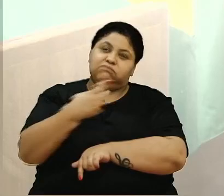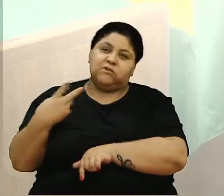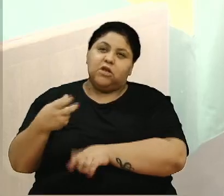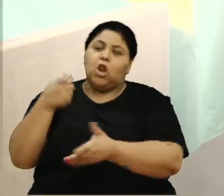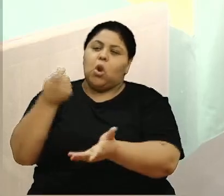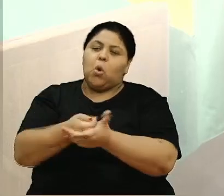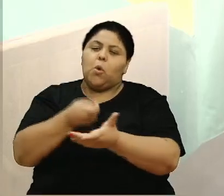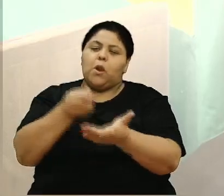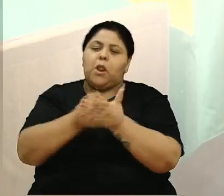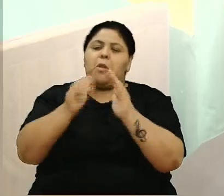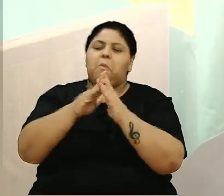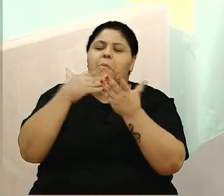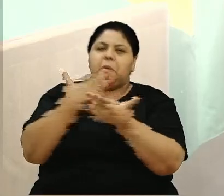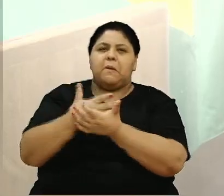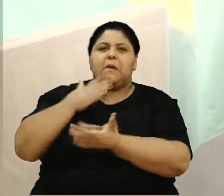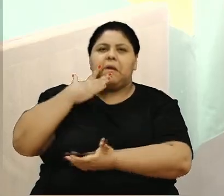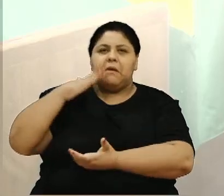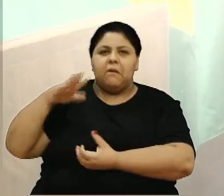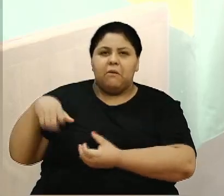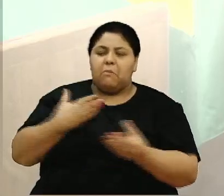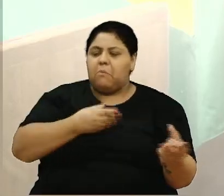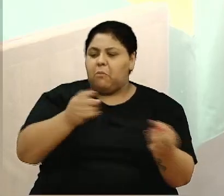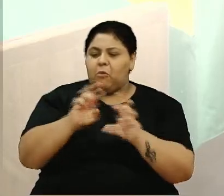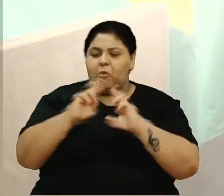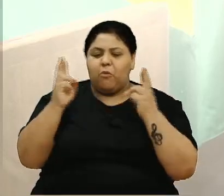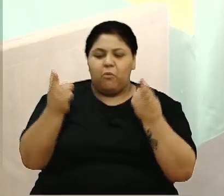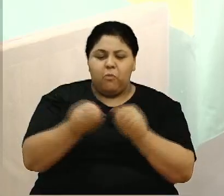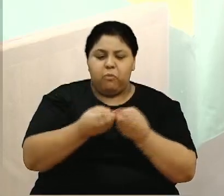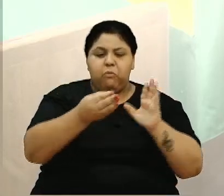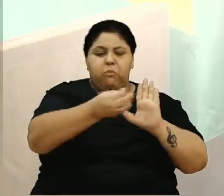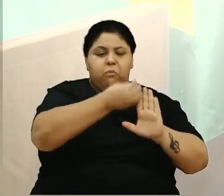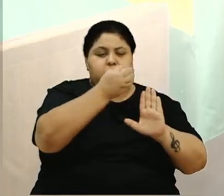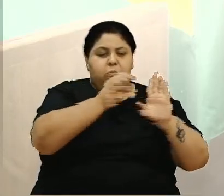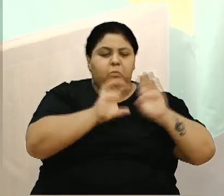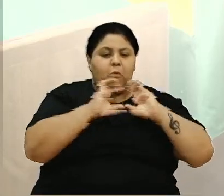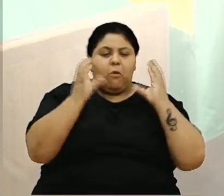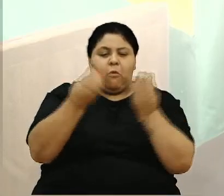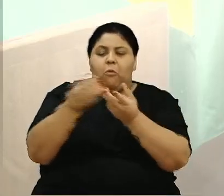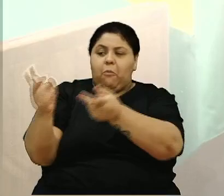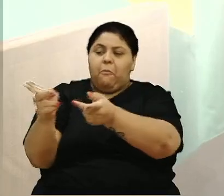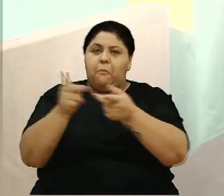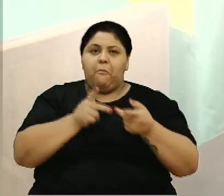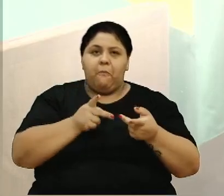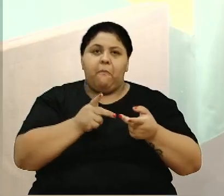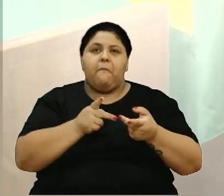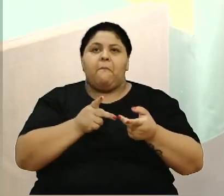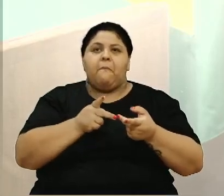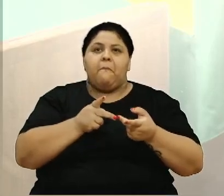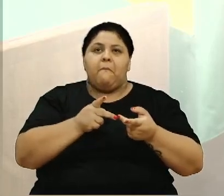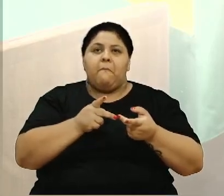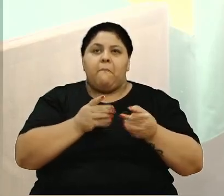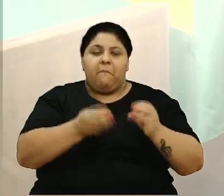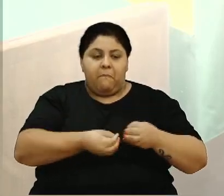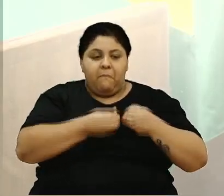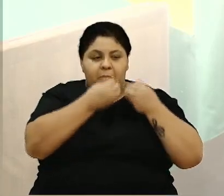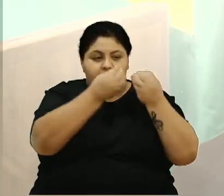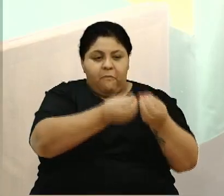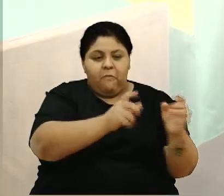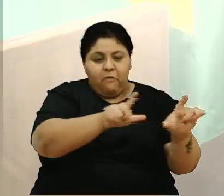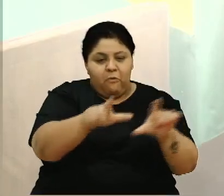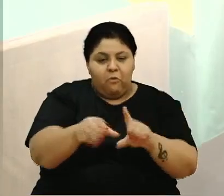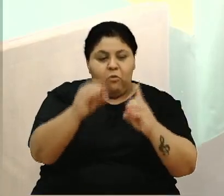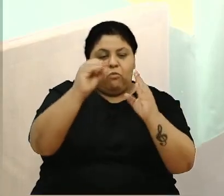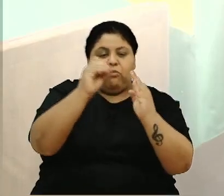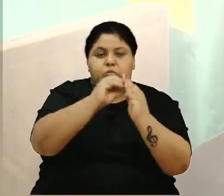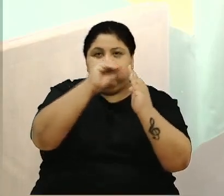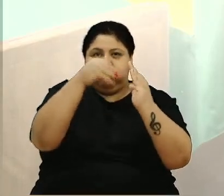infantil, com muitas reuniões do orçamento comunitário, com visitas, com cedência de área do SAMAI